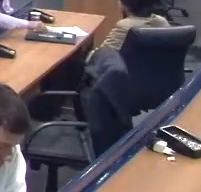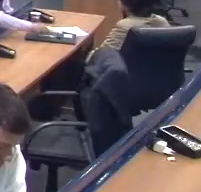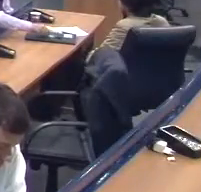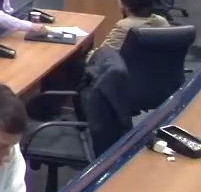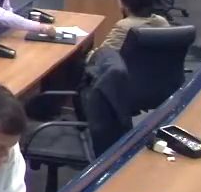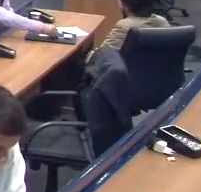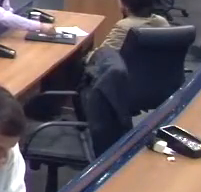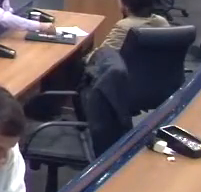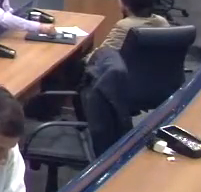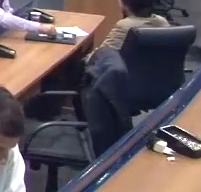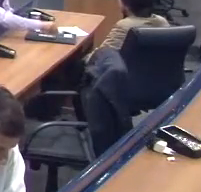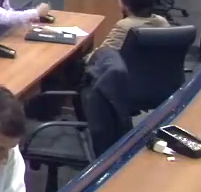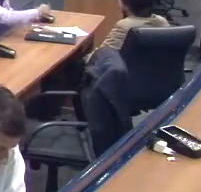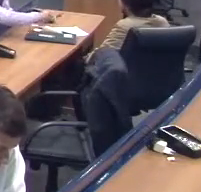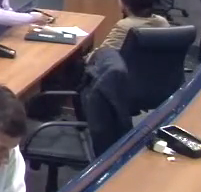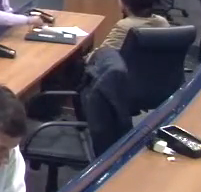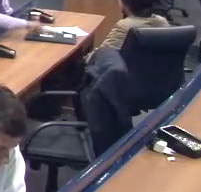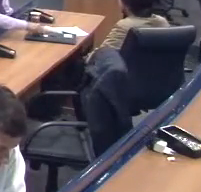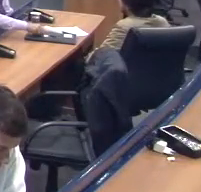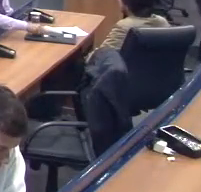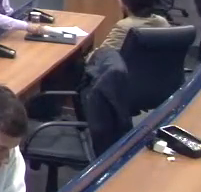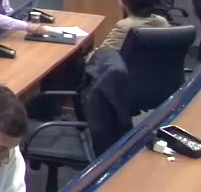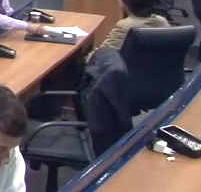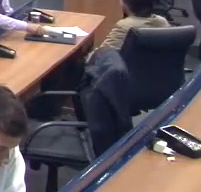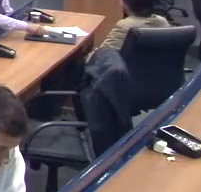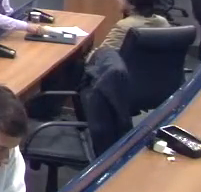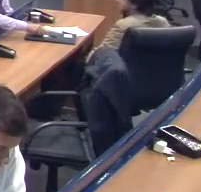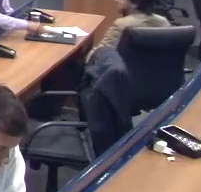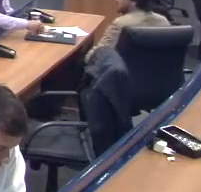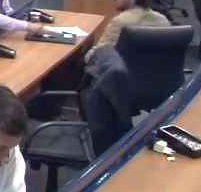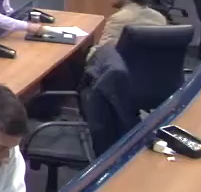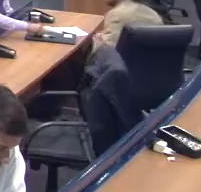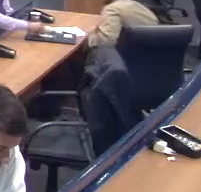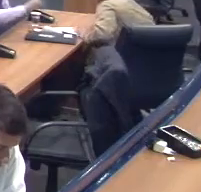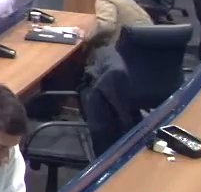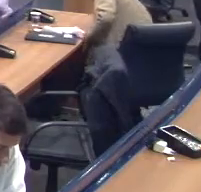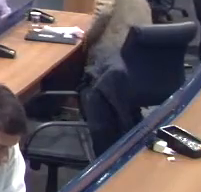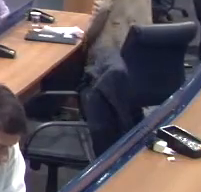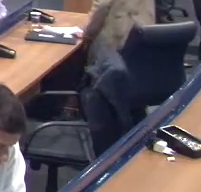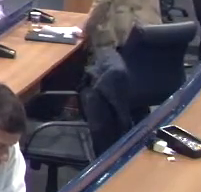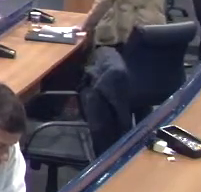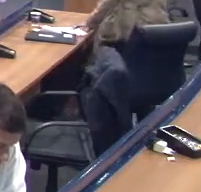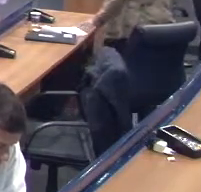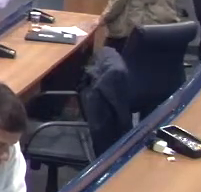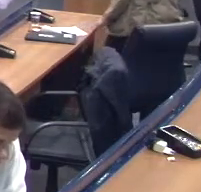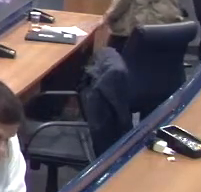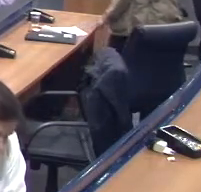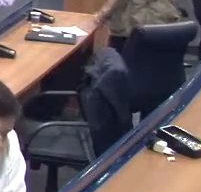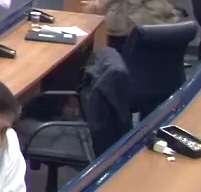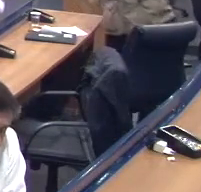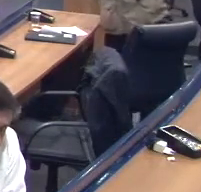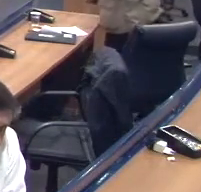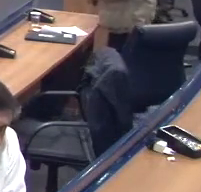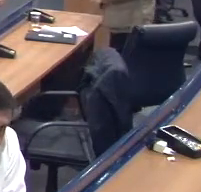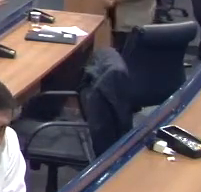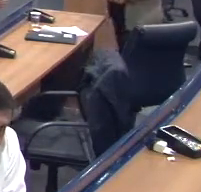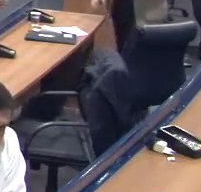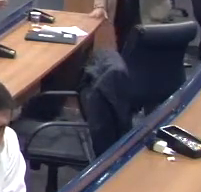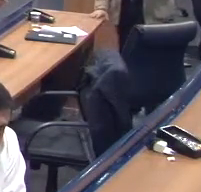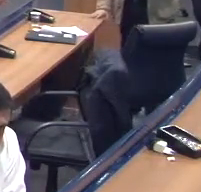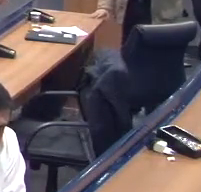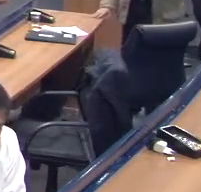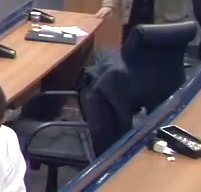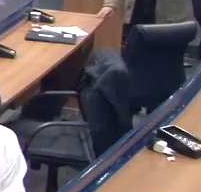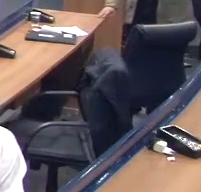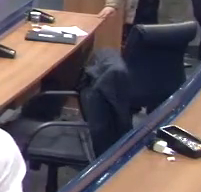Os vereadores rurais permanecem como estão, os contrários manifestem. É encerrada a votação. Aprovado, encaminhe-se. Agora é